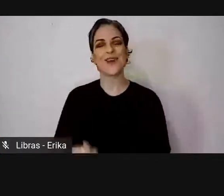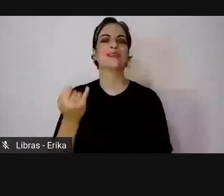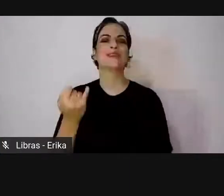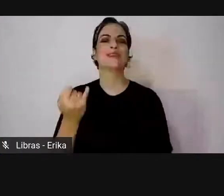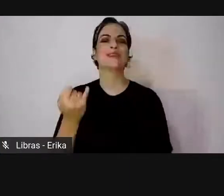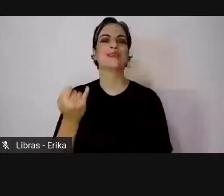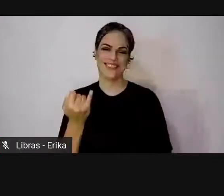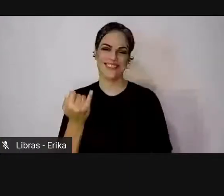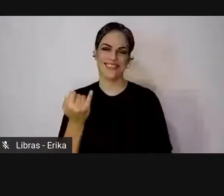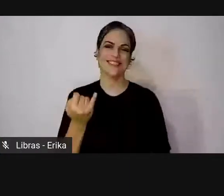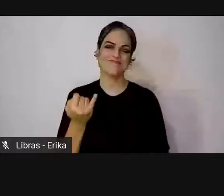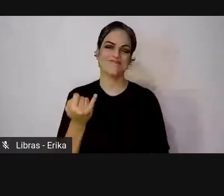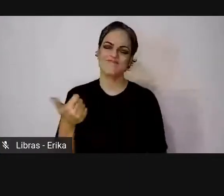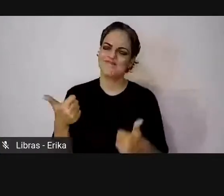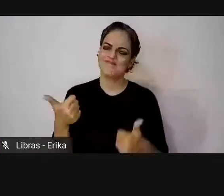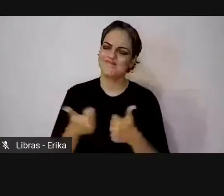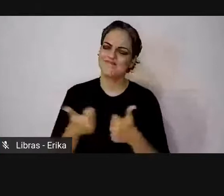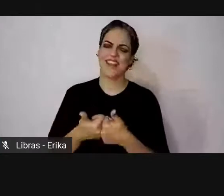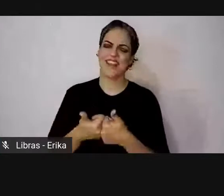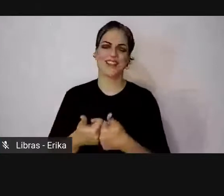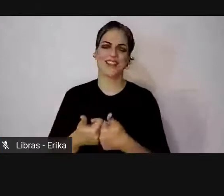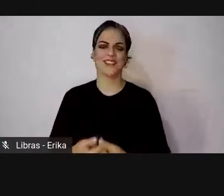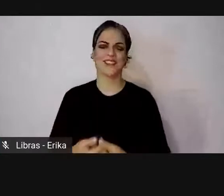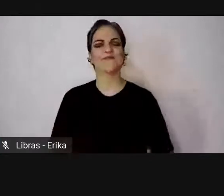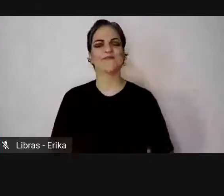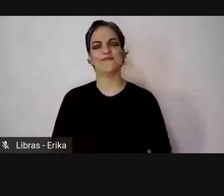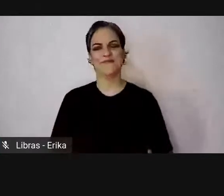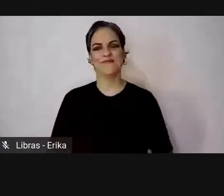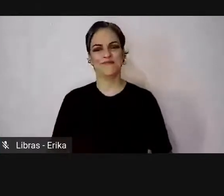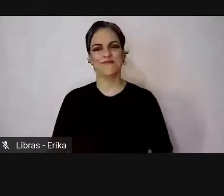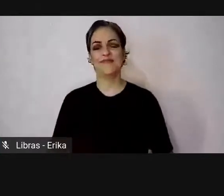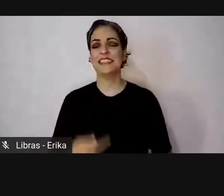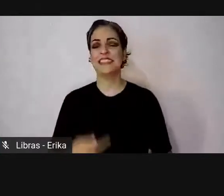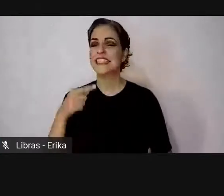diz, constraints, né? Justamente porque você está muito